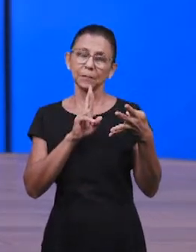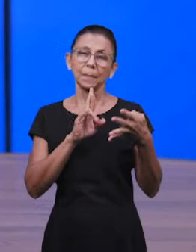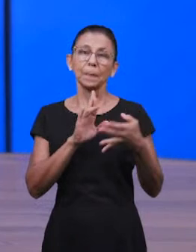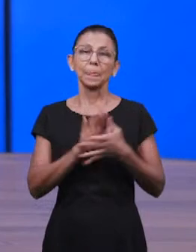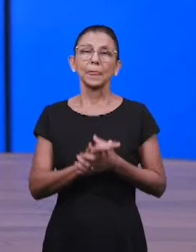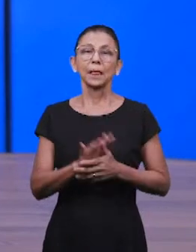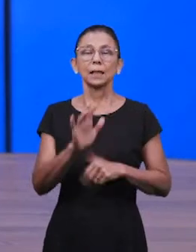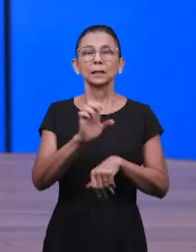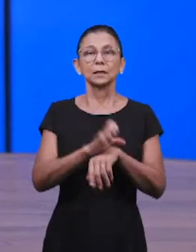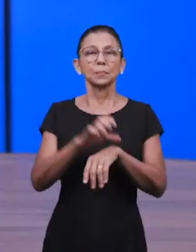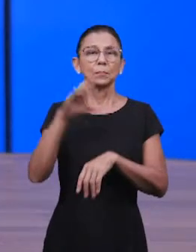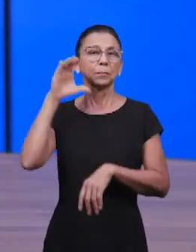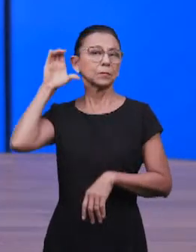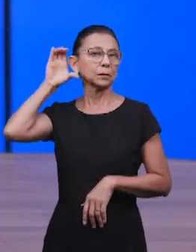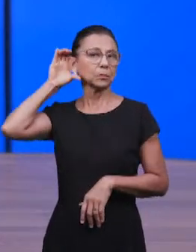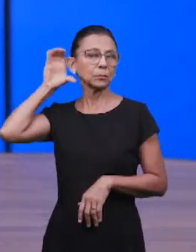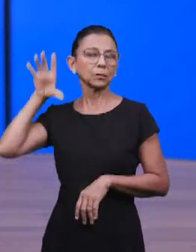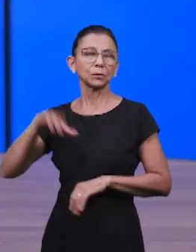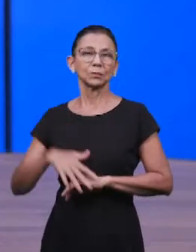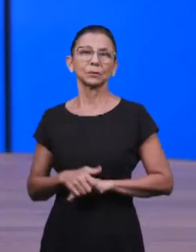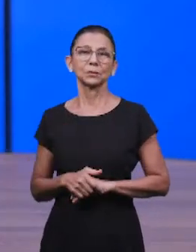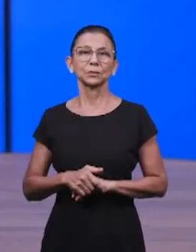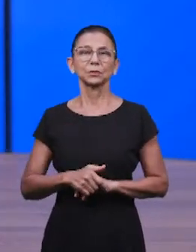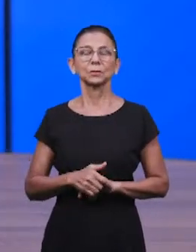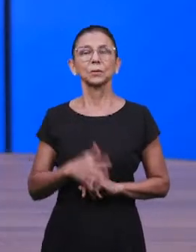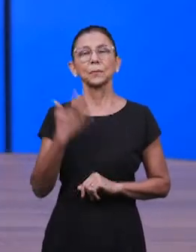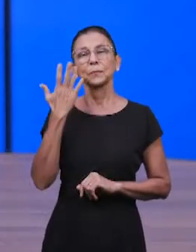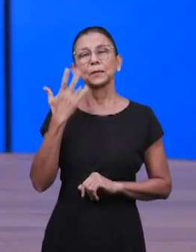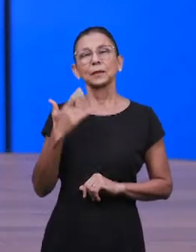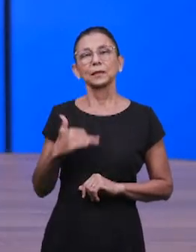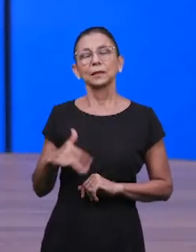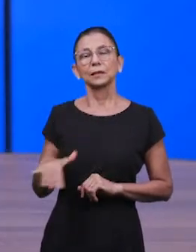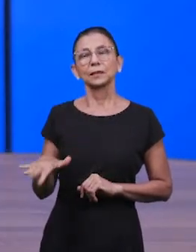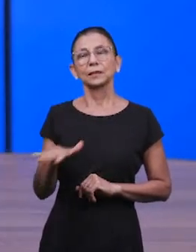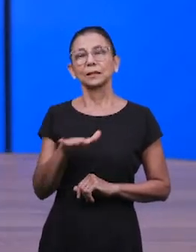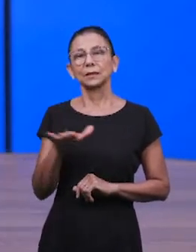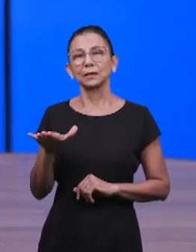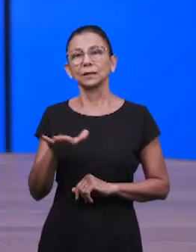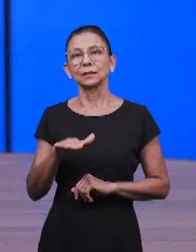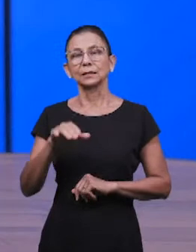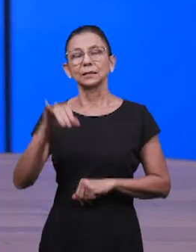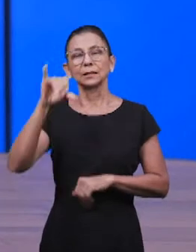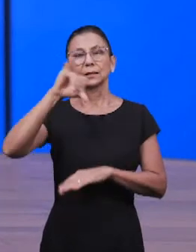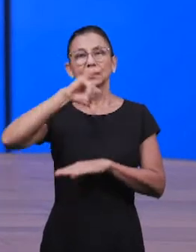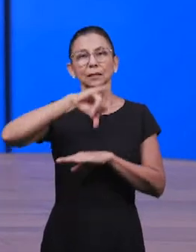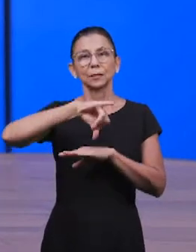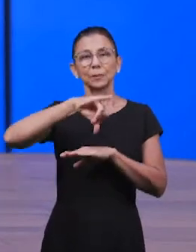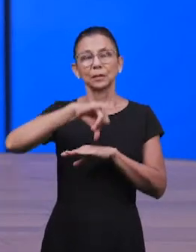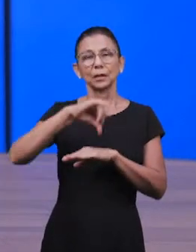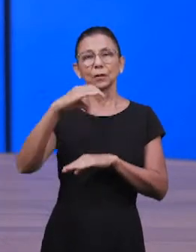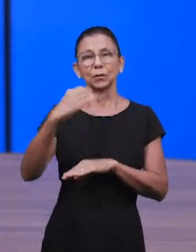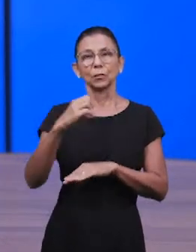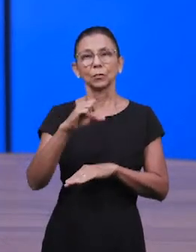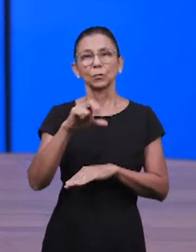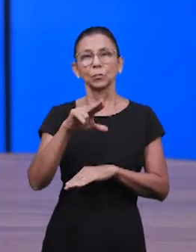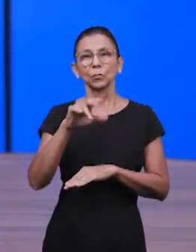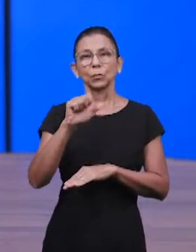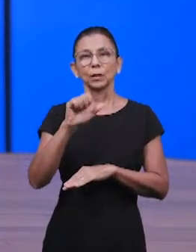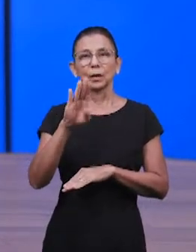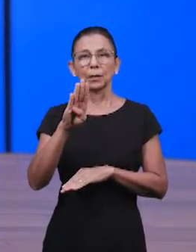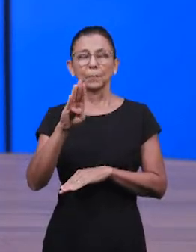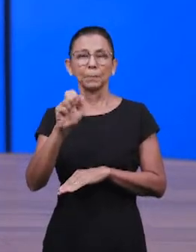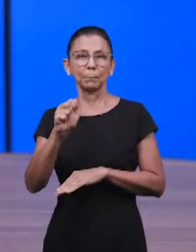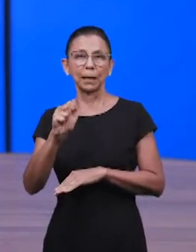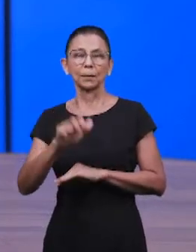Grosso, o grupo ali da classe de crianças da nossa igreja na capital do estado de Mato Grosso, que é Cuiabá. Então nós vamos ver ali